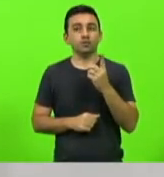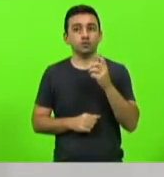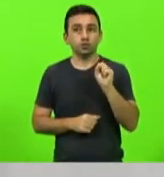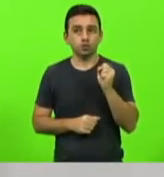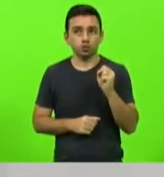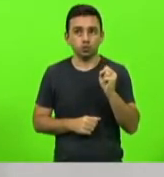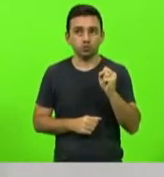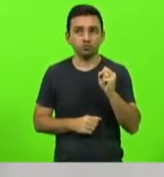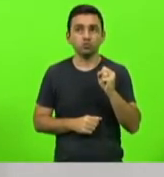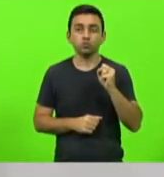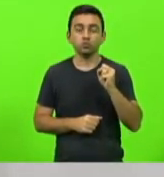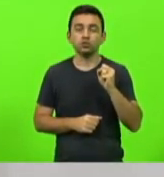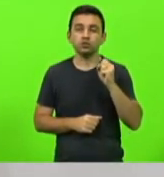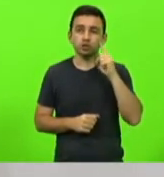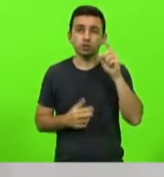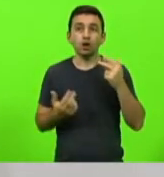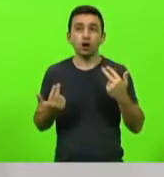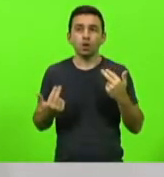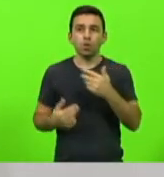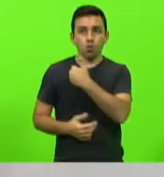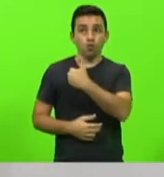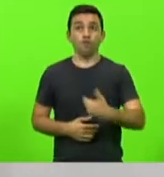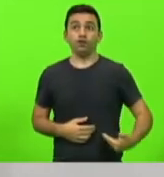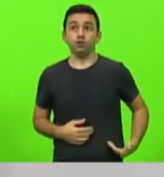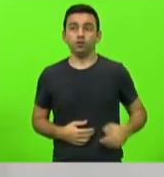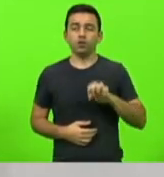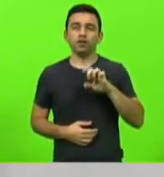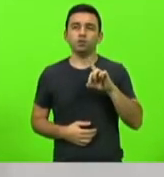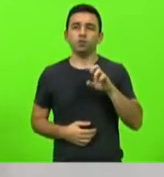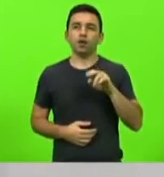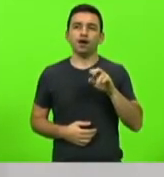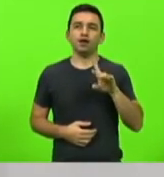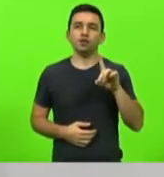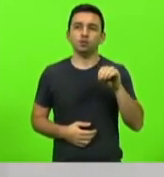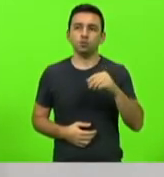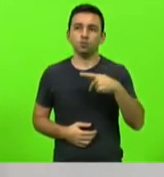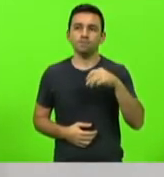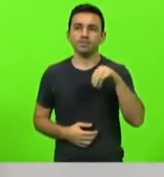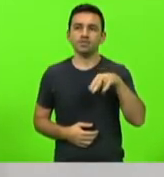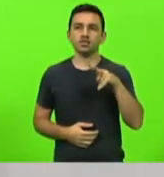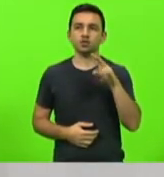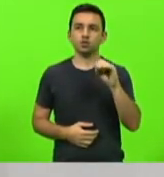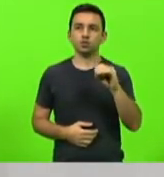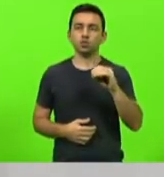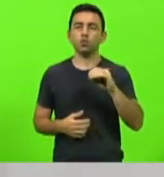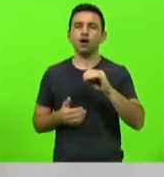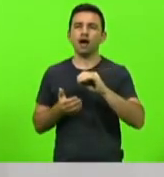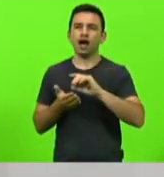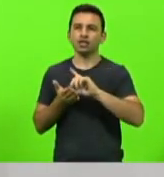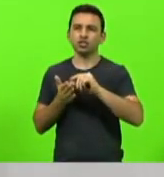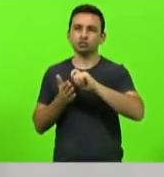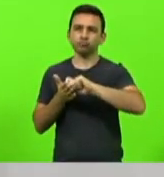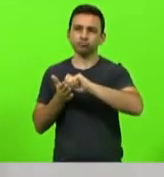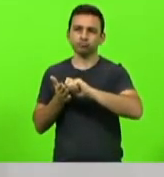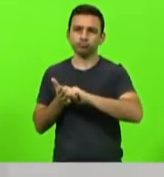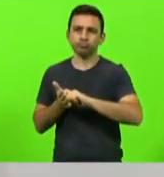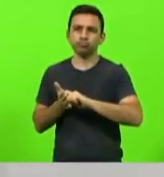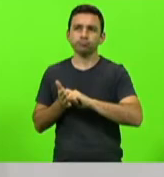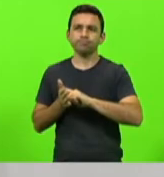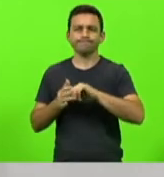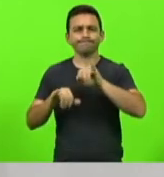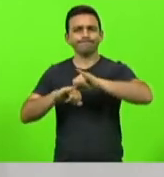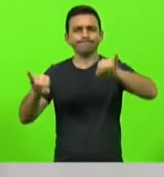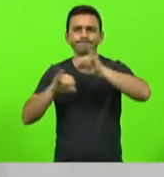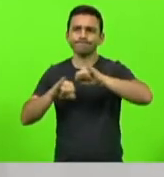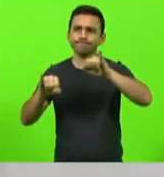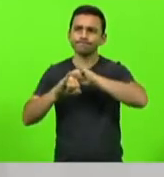nessa mesma data, o então governador Eduardo Pinho Moreira publicou o artigo nos principais jornais de Santa